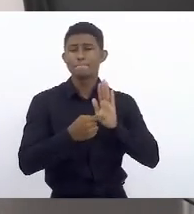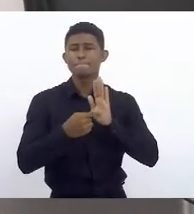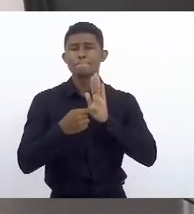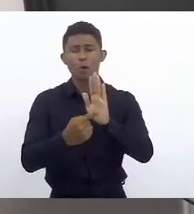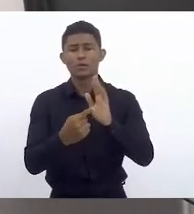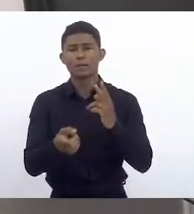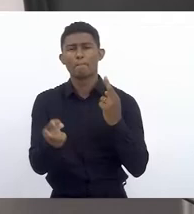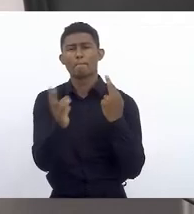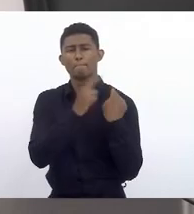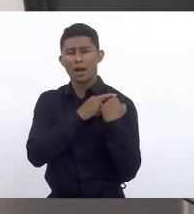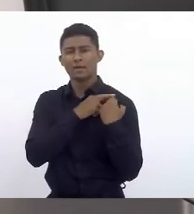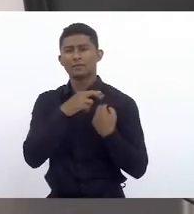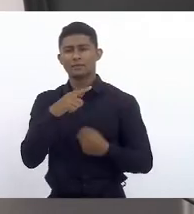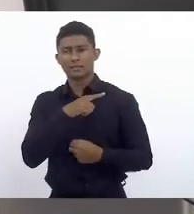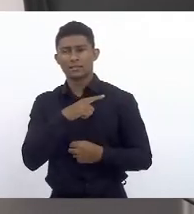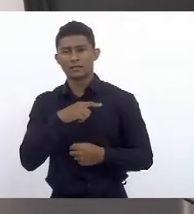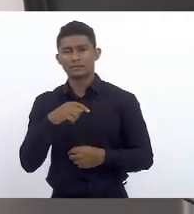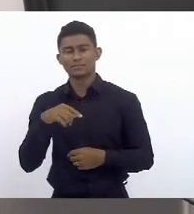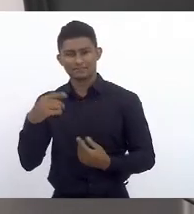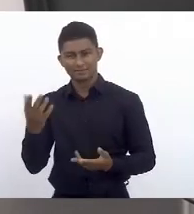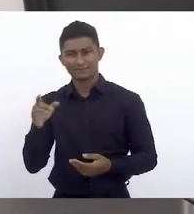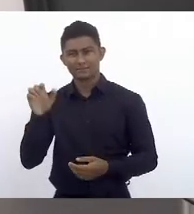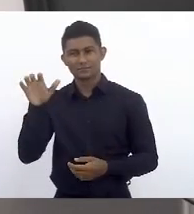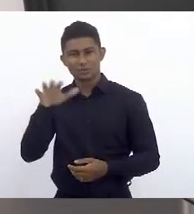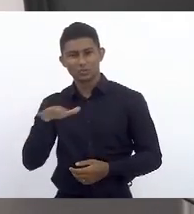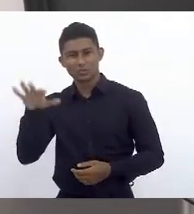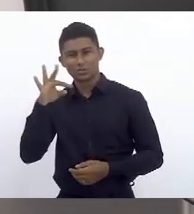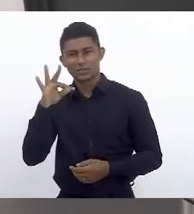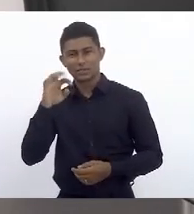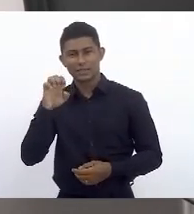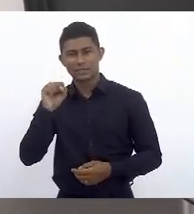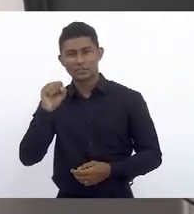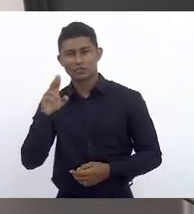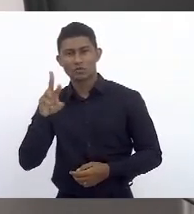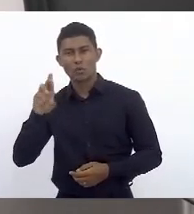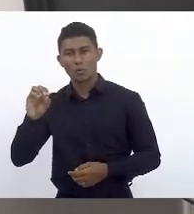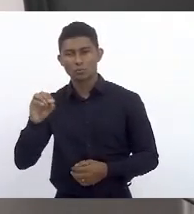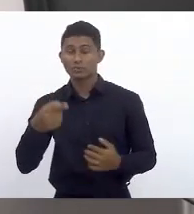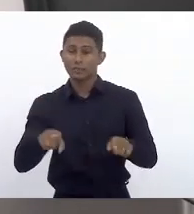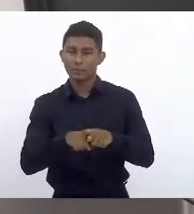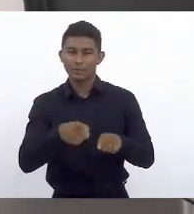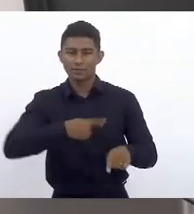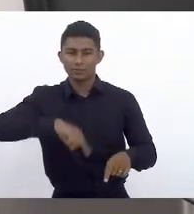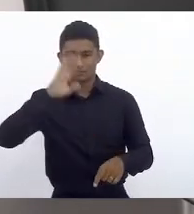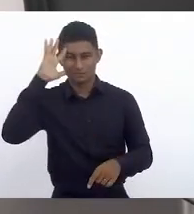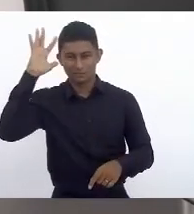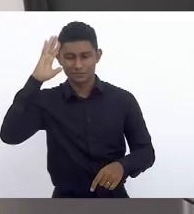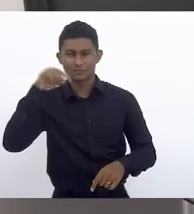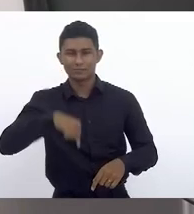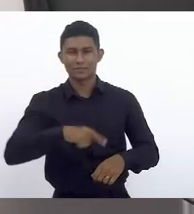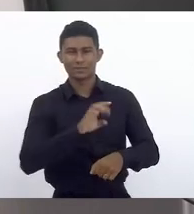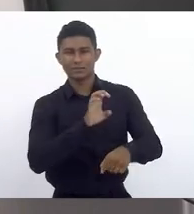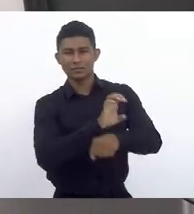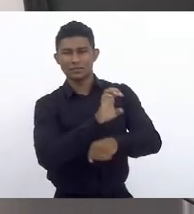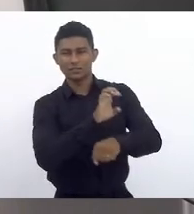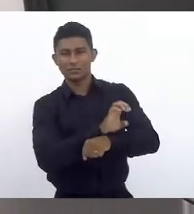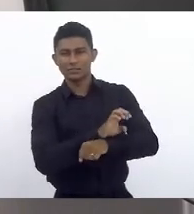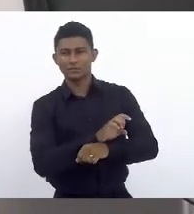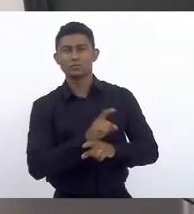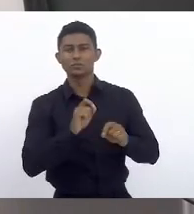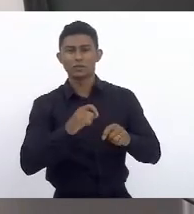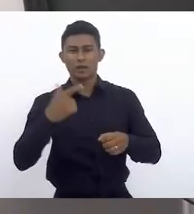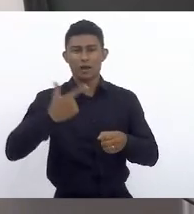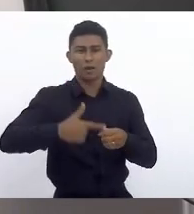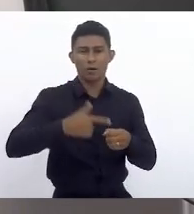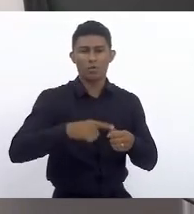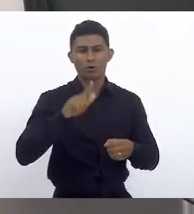de recuperação, para a Secretaria de Tesouro Nacional, mas a gente precisa pensar o Estado, pensar a cadeia de óleo e gás, pensar a